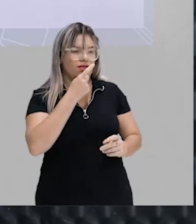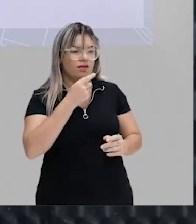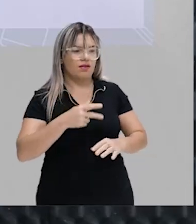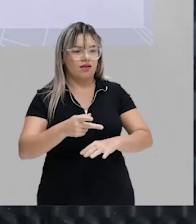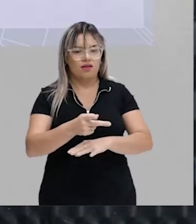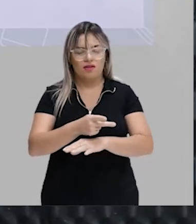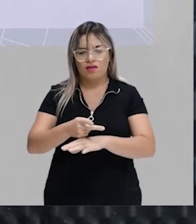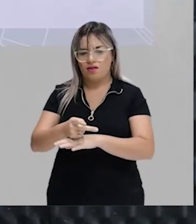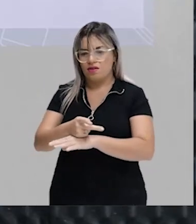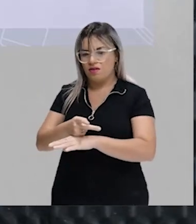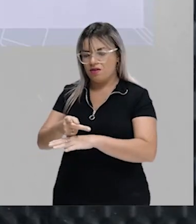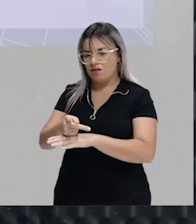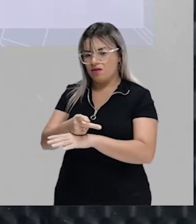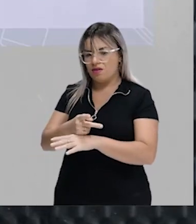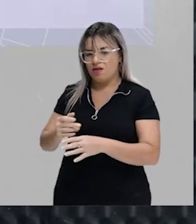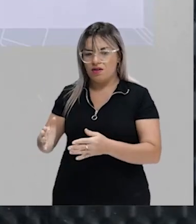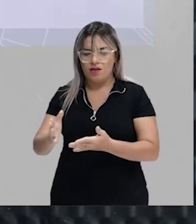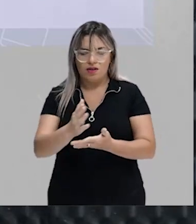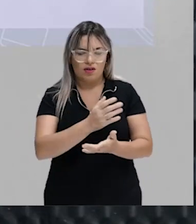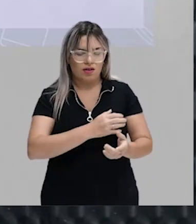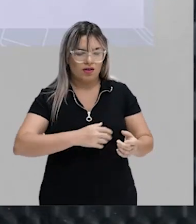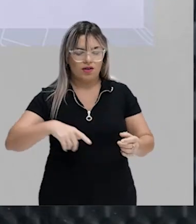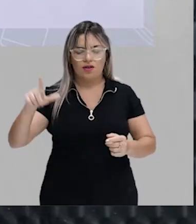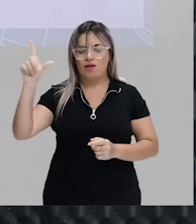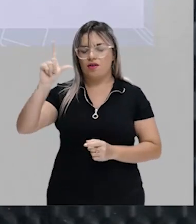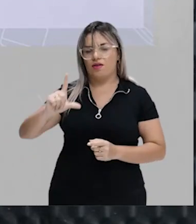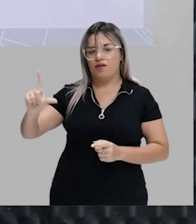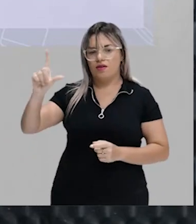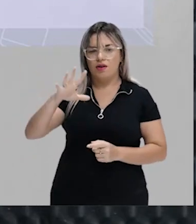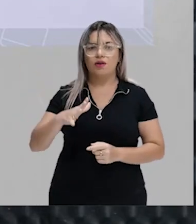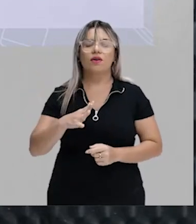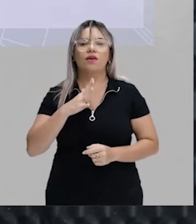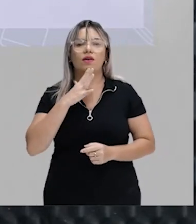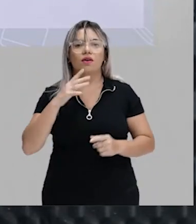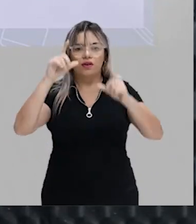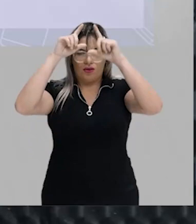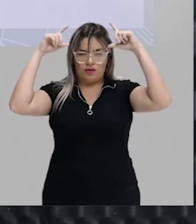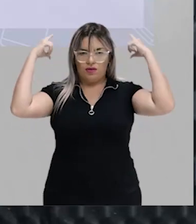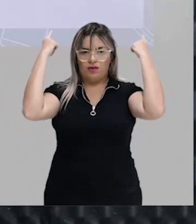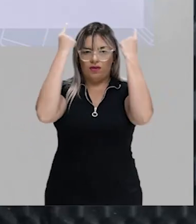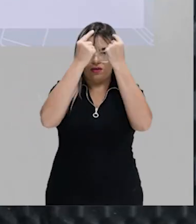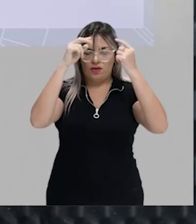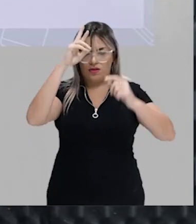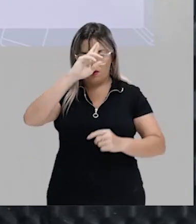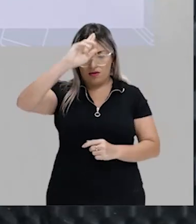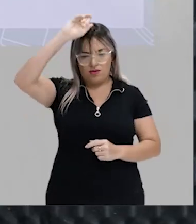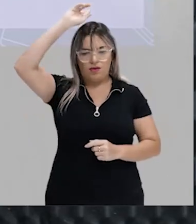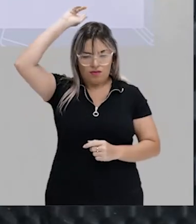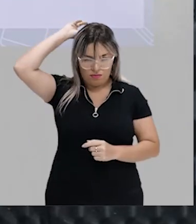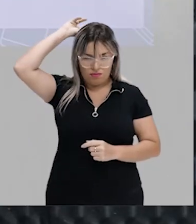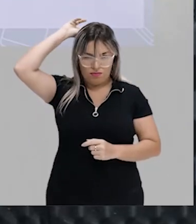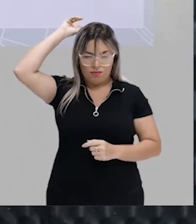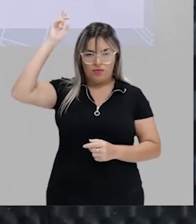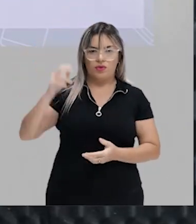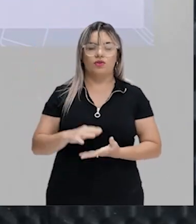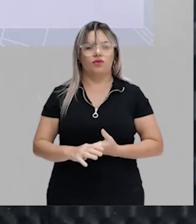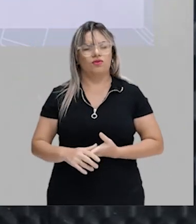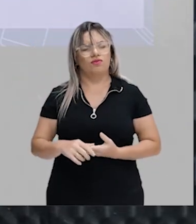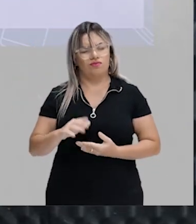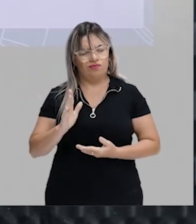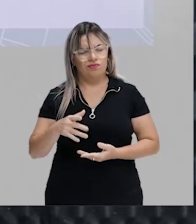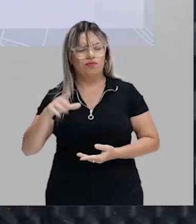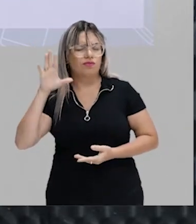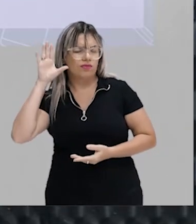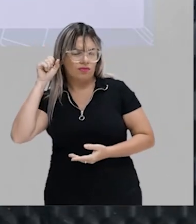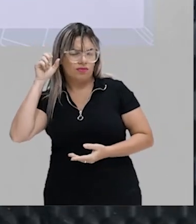buscados lá nessa literatura, nesse conhecimento greco-romano. Você já ouviu falar de literatura grega, você já ouviu falar de